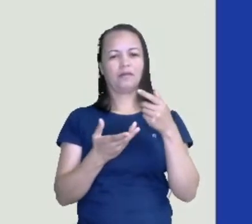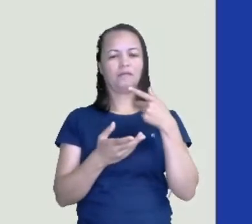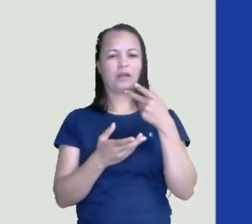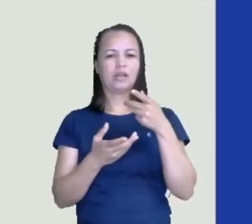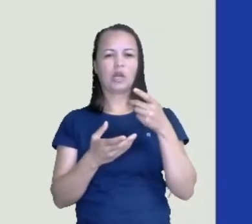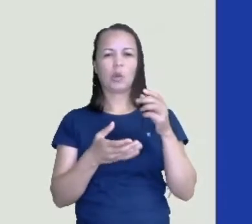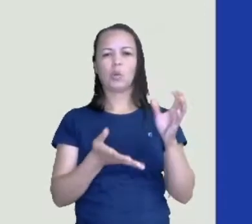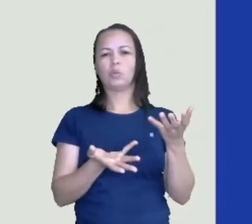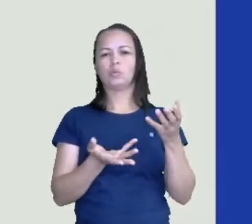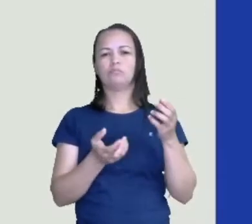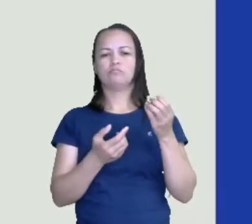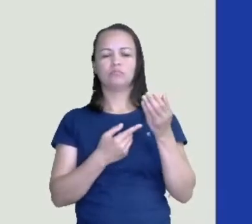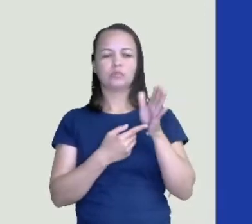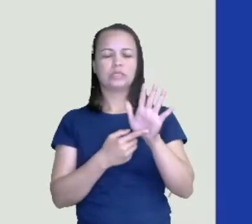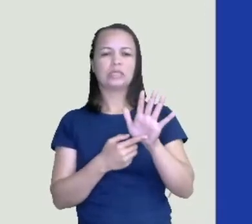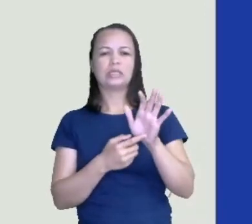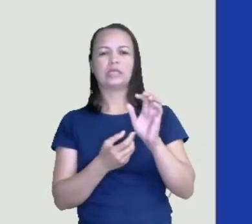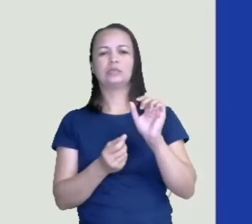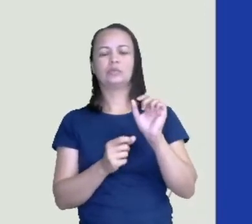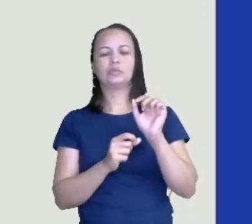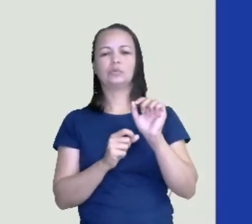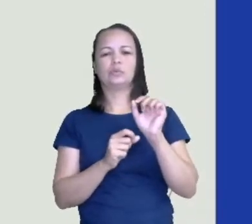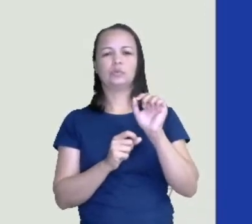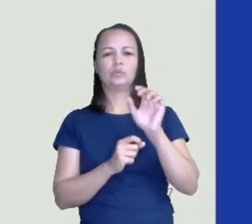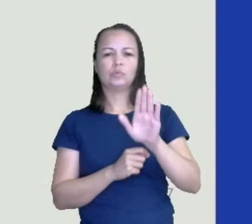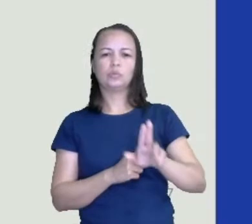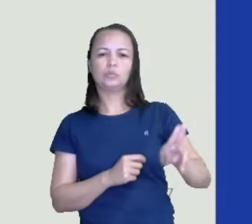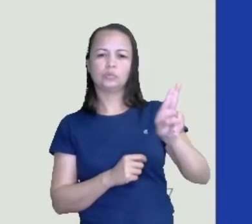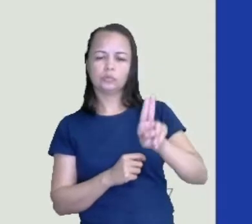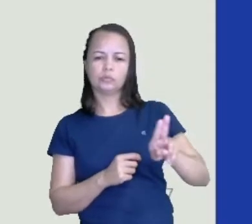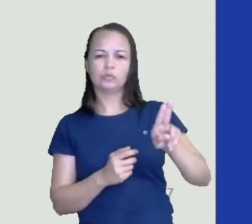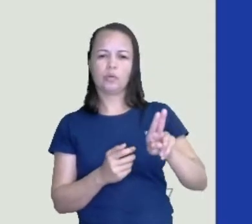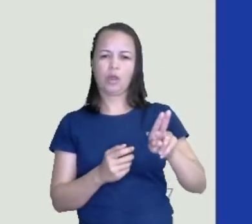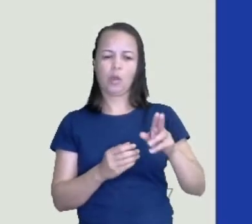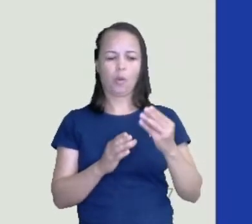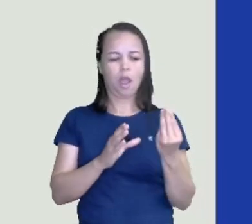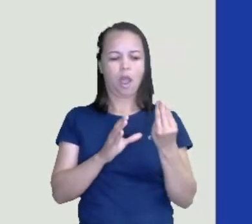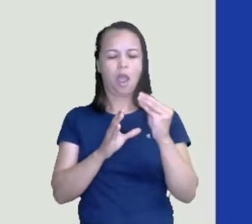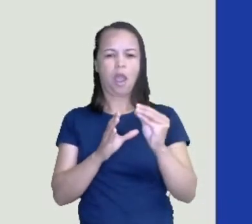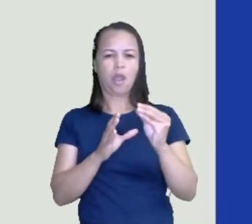sentido usual, ele adquire o valor